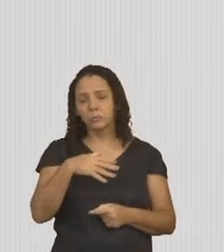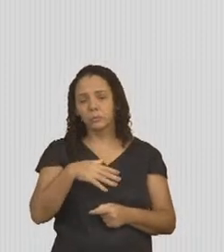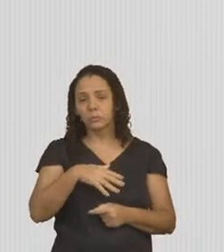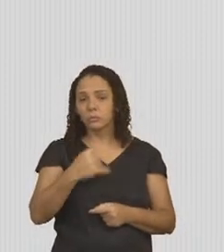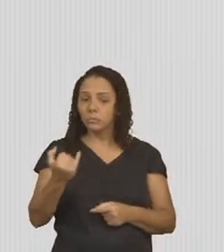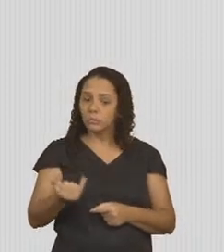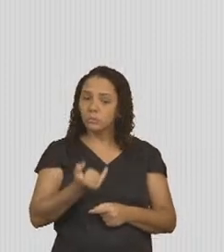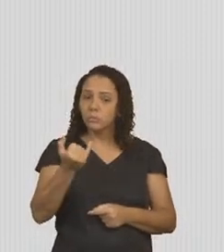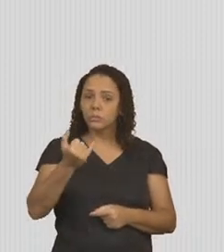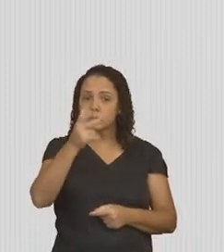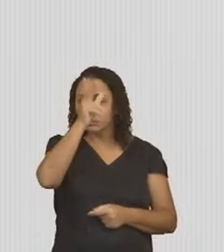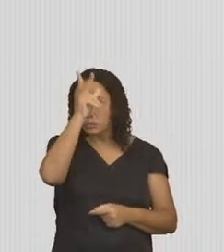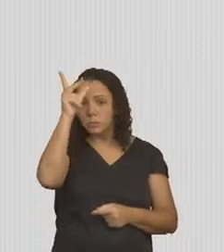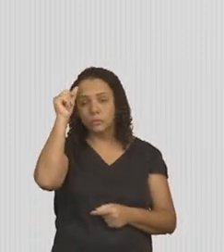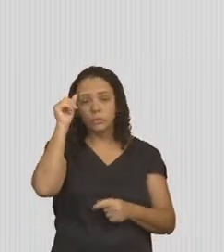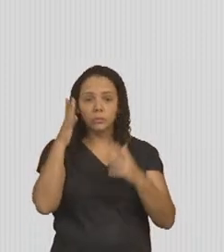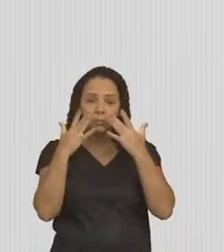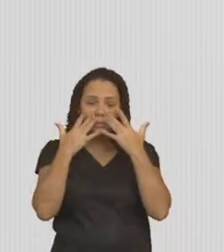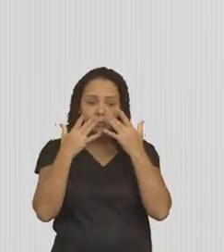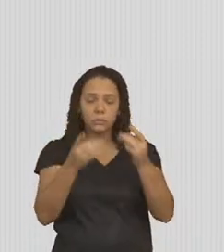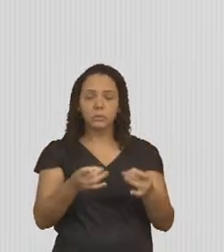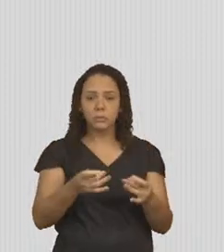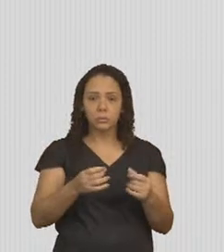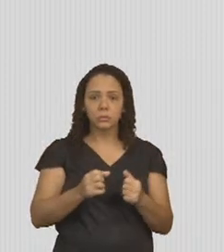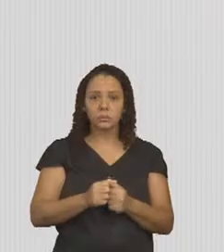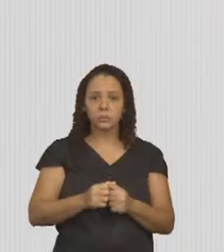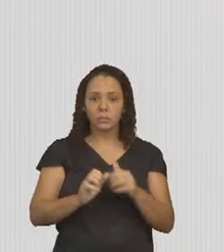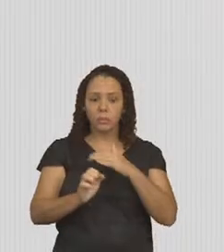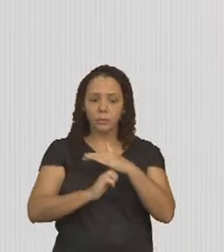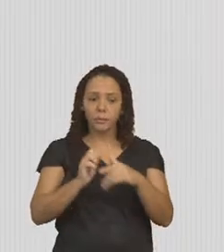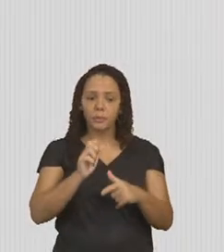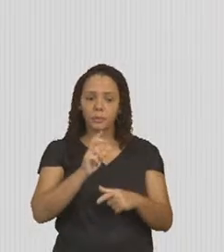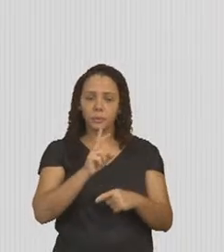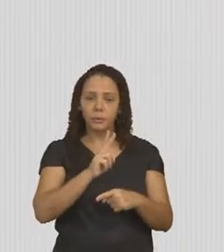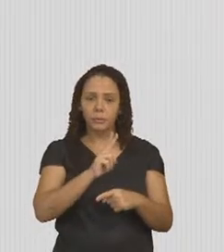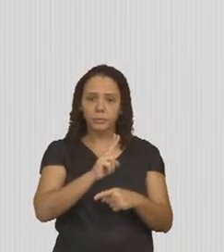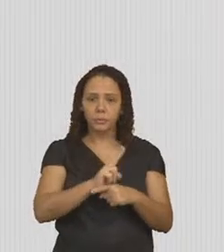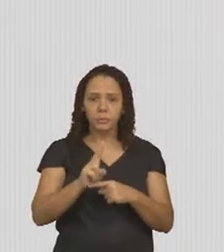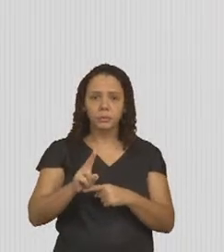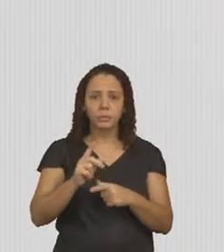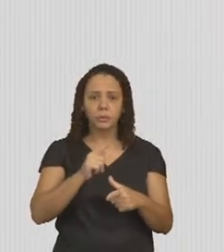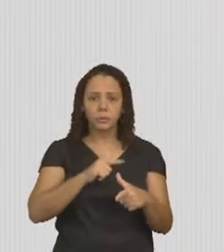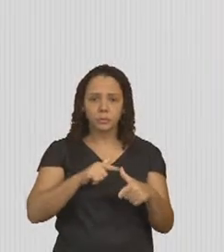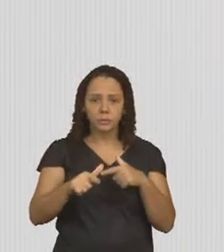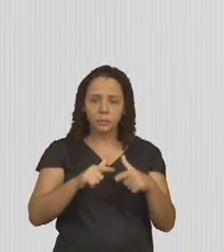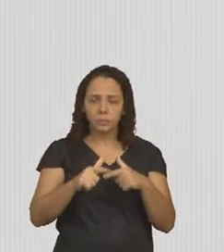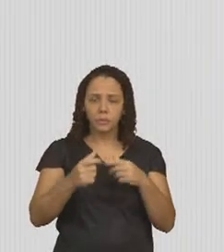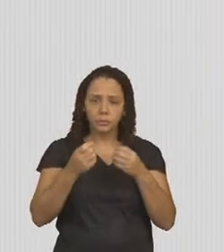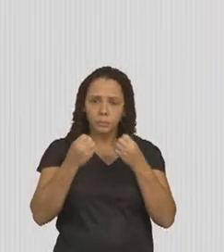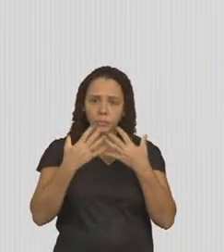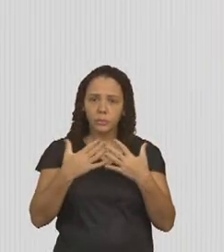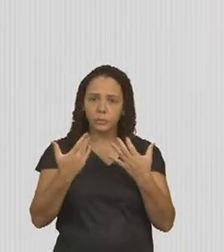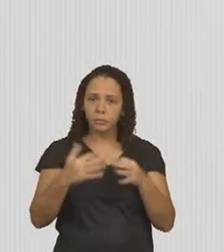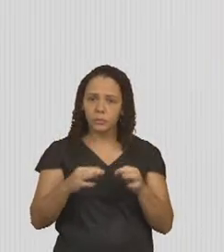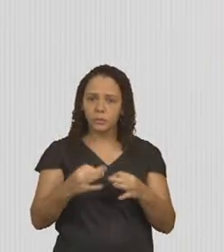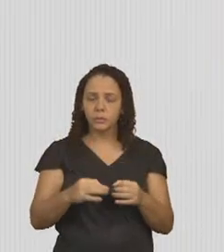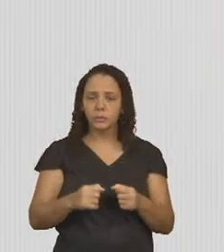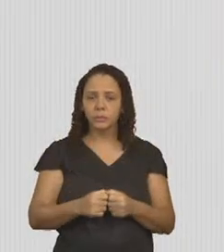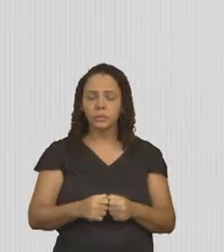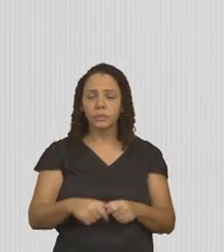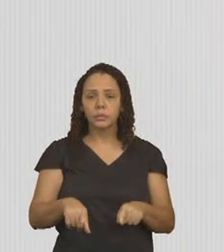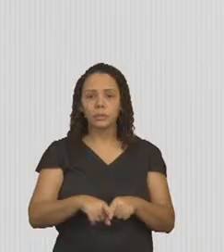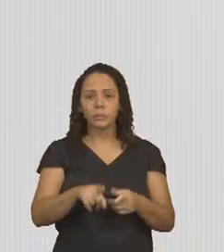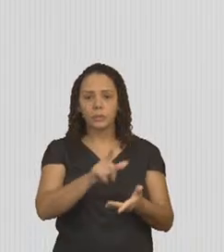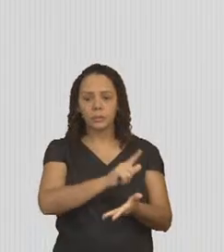instrua a ambiental a fazer um trabalho mais cuidadoso por lá. E aí, para finalizar, a gente também fala um pouco aqui sobre a capina e a limpeza no